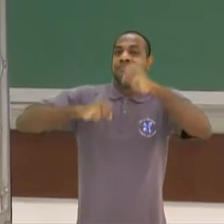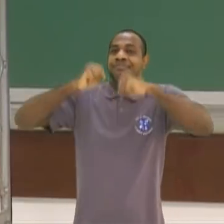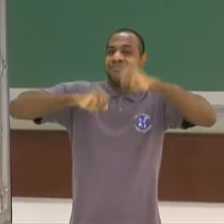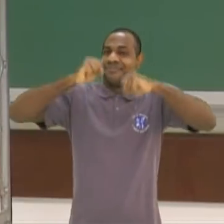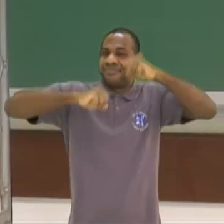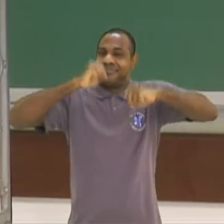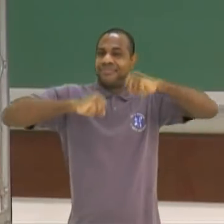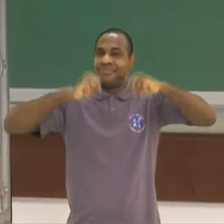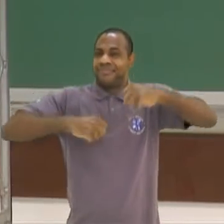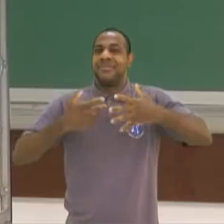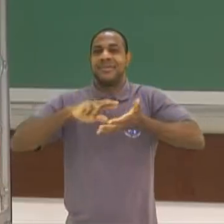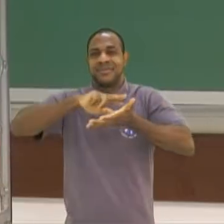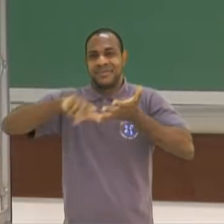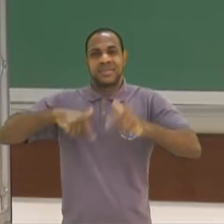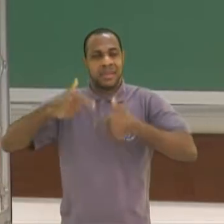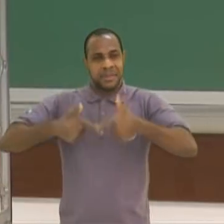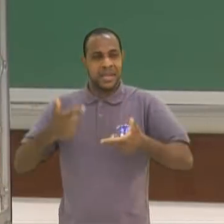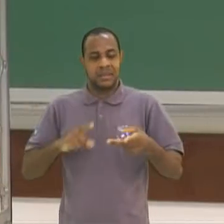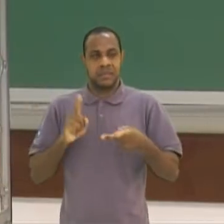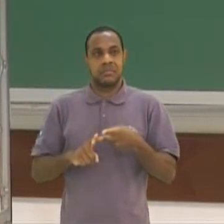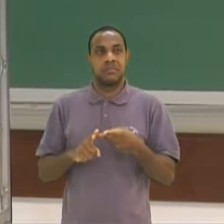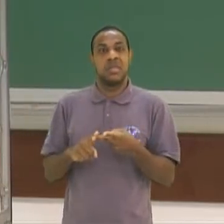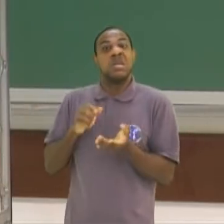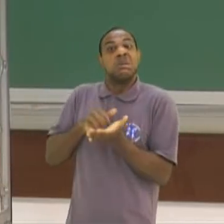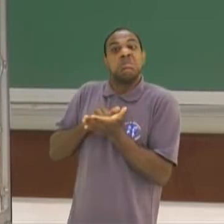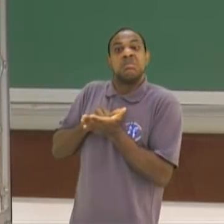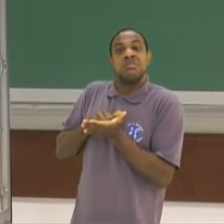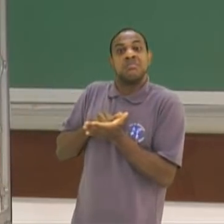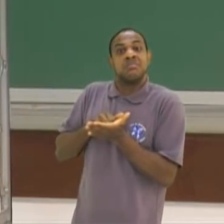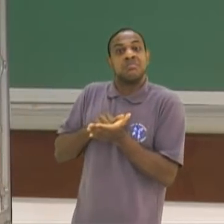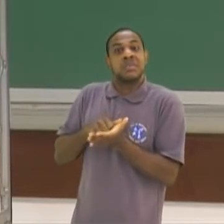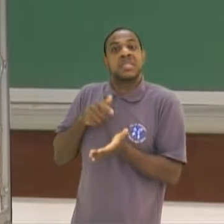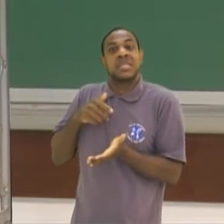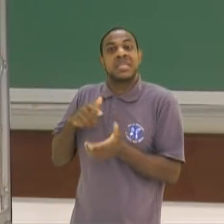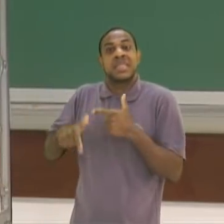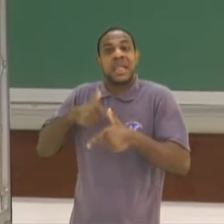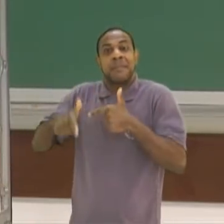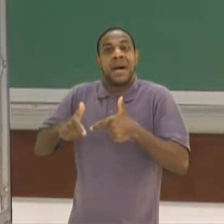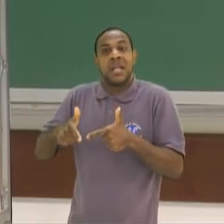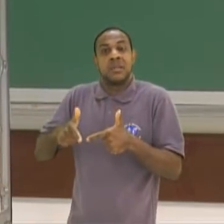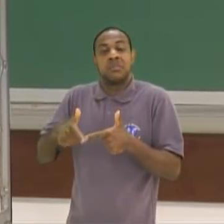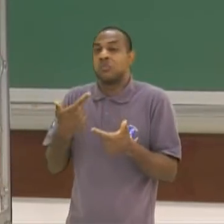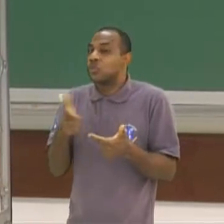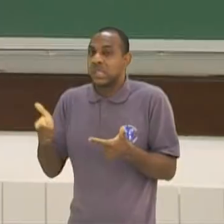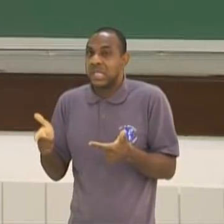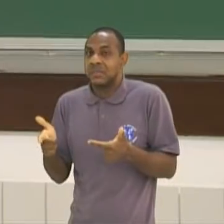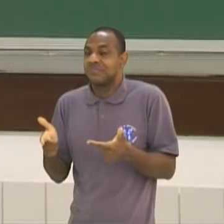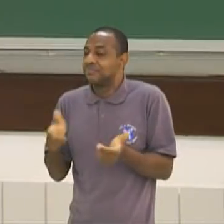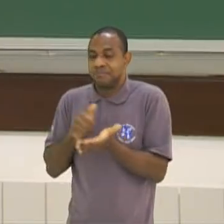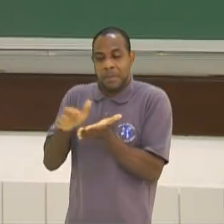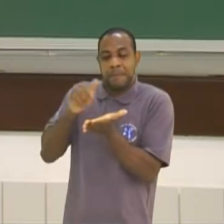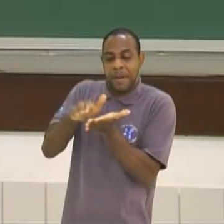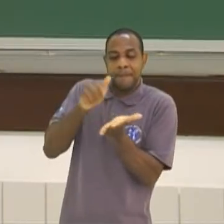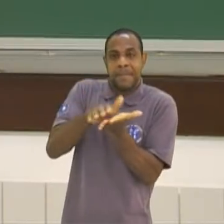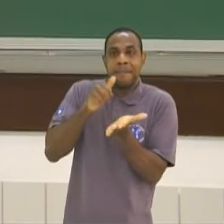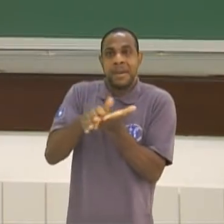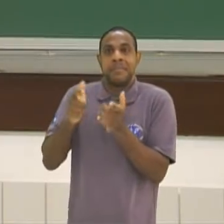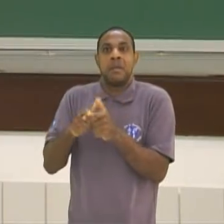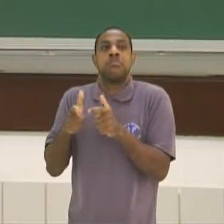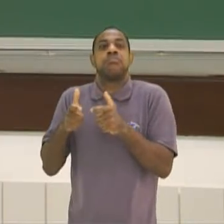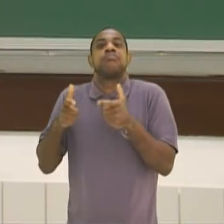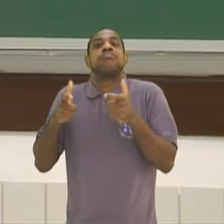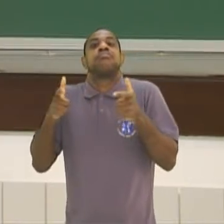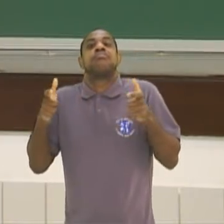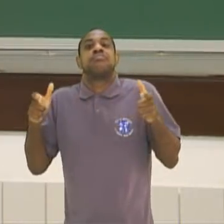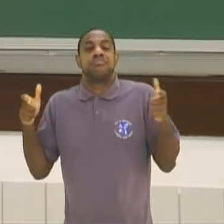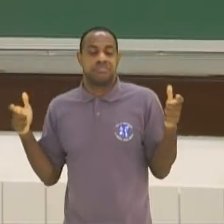de 1973, desemprego crescendo, inflação crescendo e o esgotamento